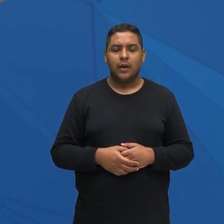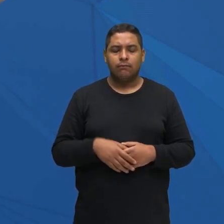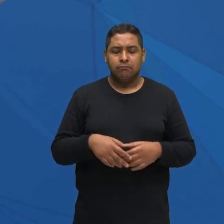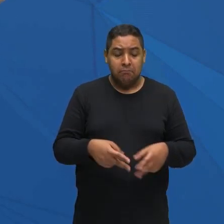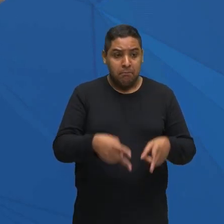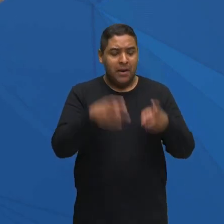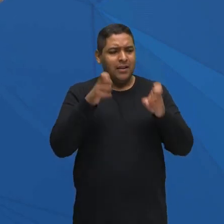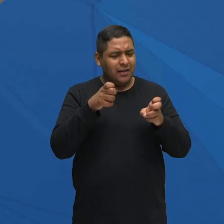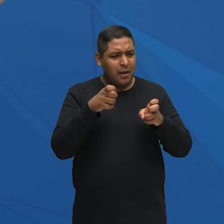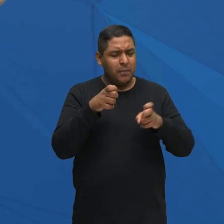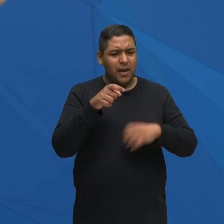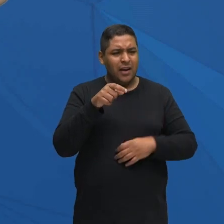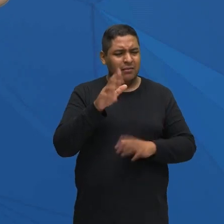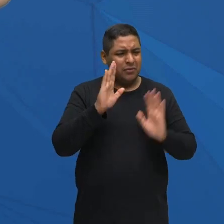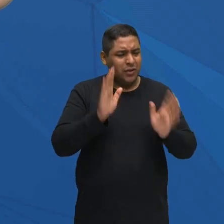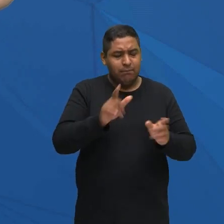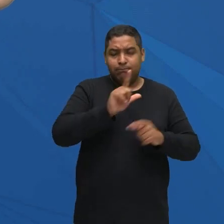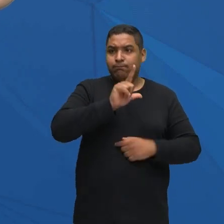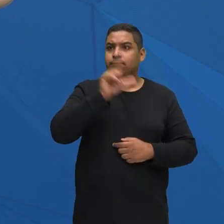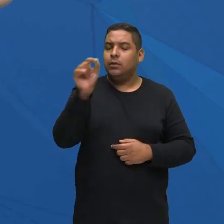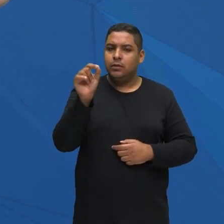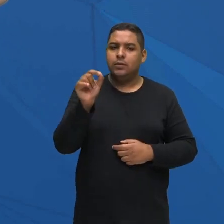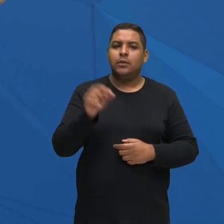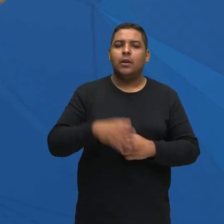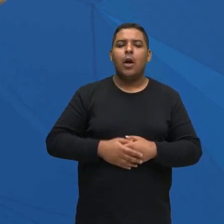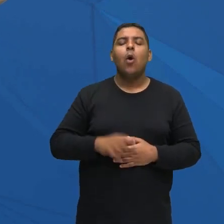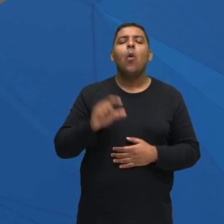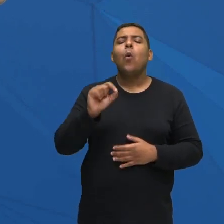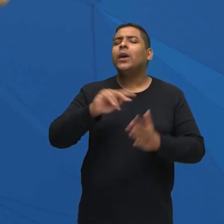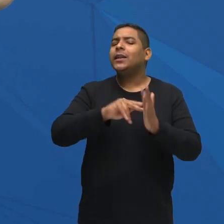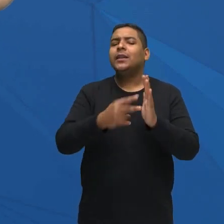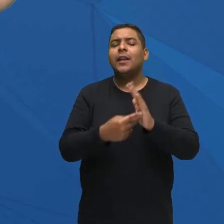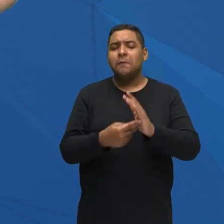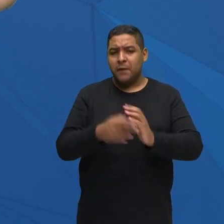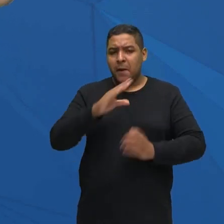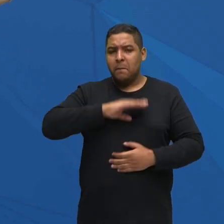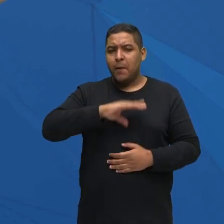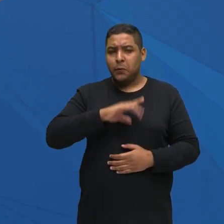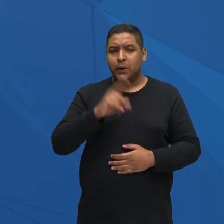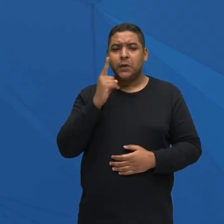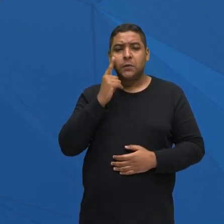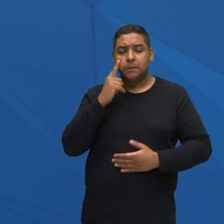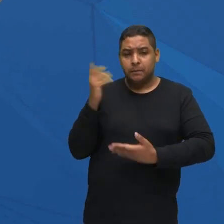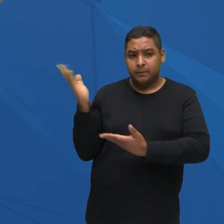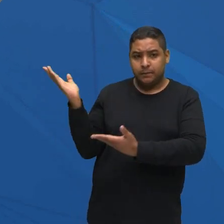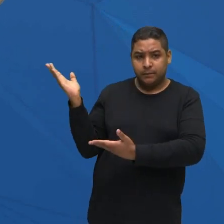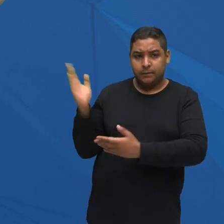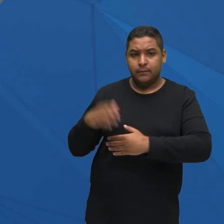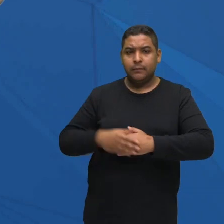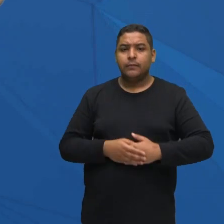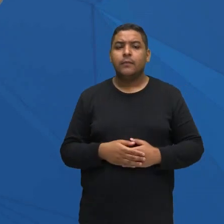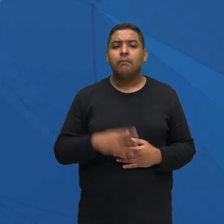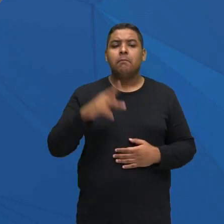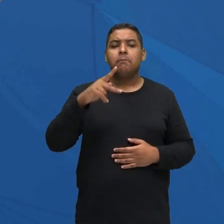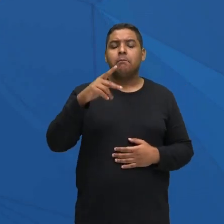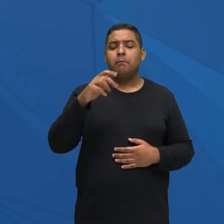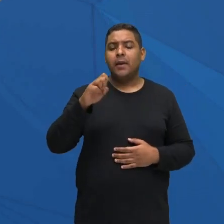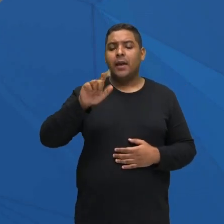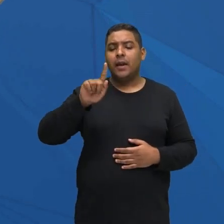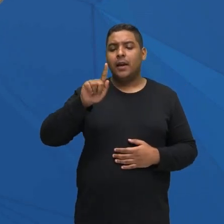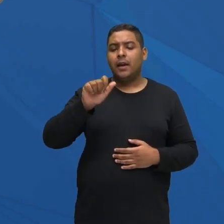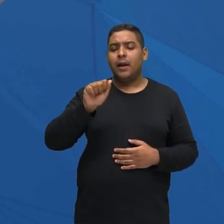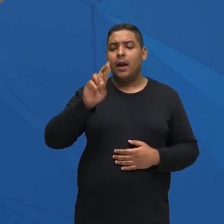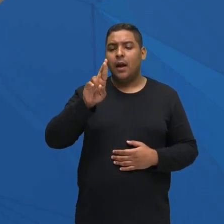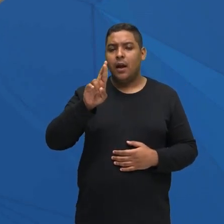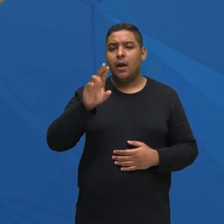pegado o beco. Gente, o que é pegar ou pegado o beco no sentido aqui dessa frase, né? Porque não é muito